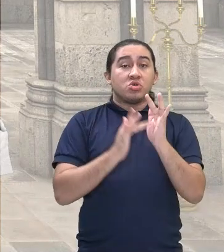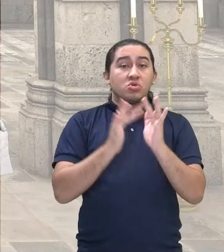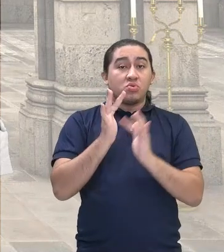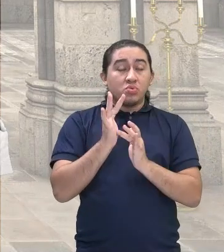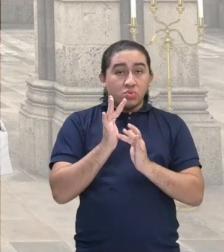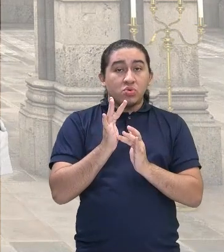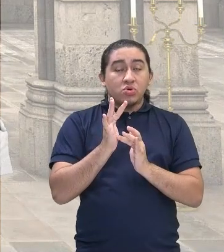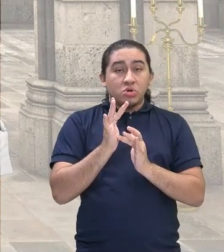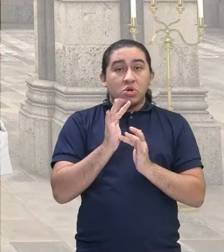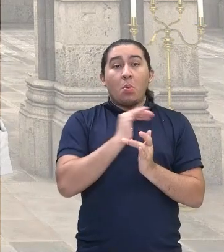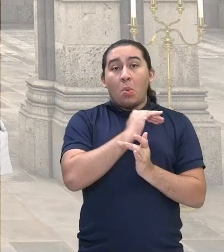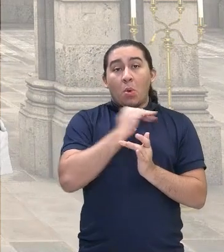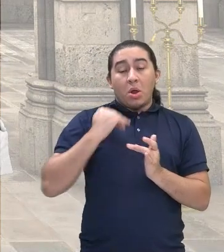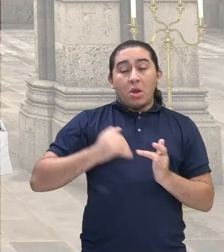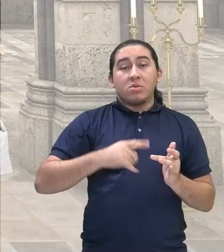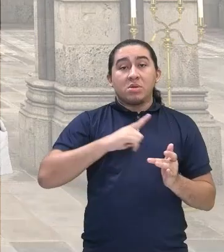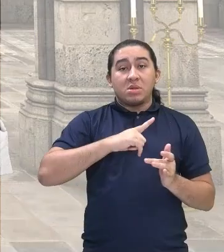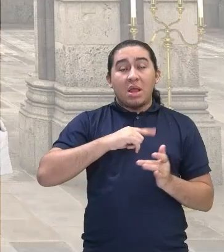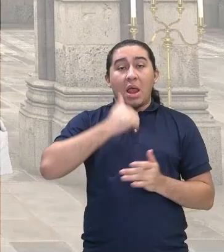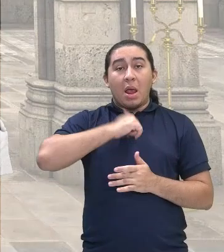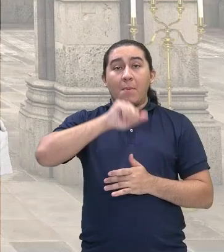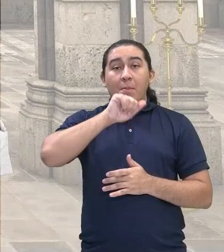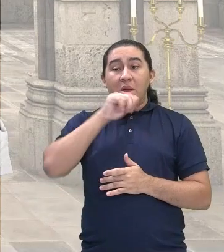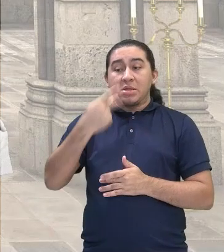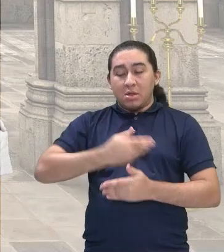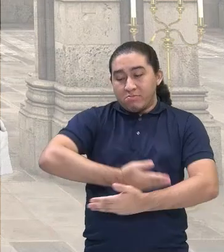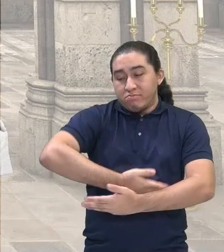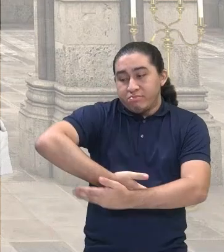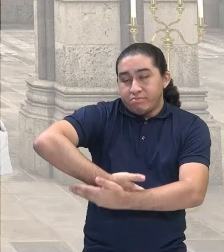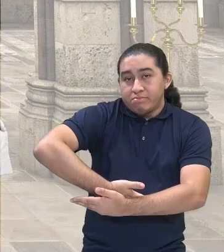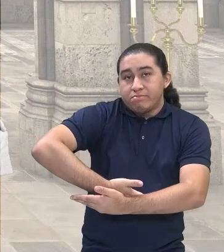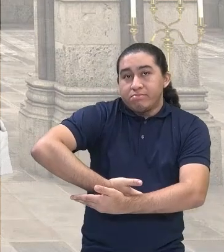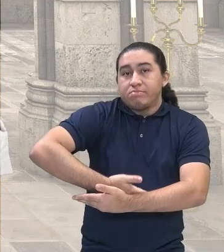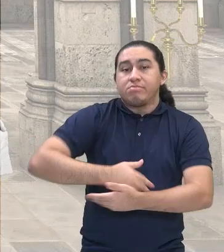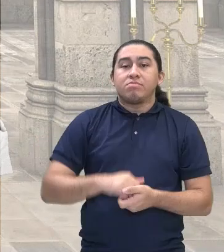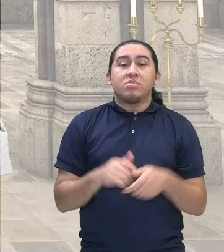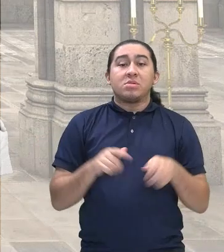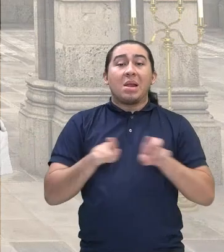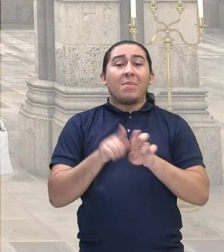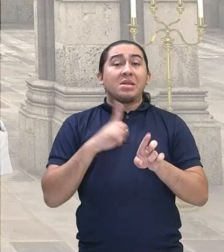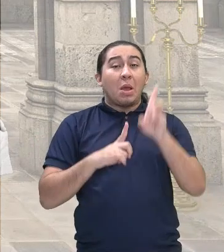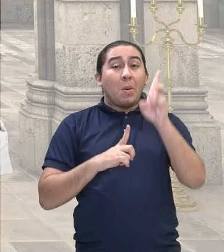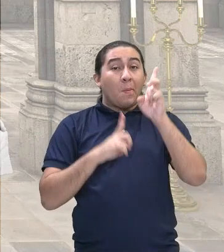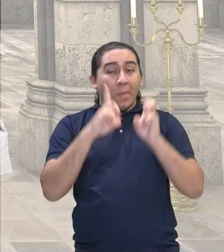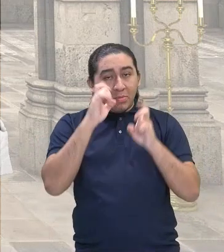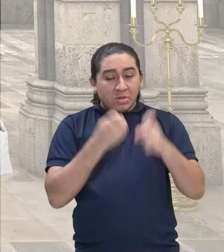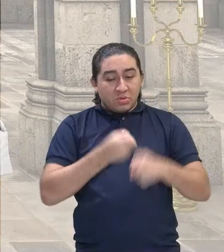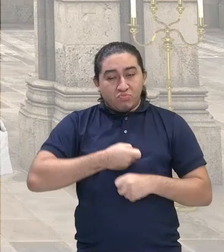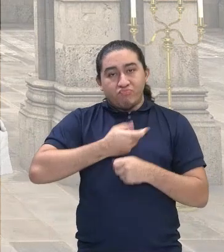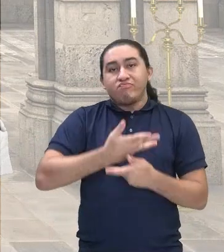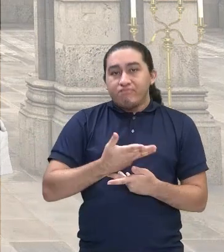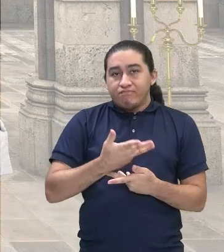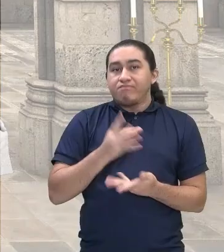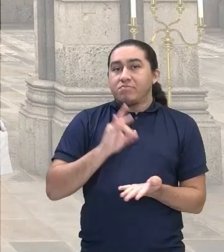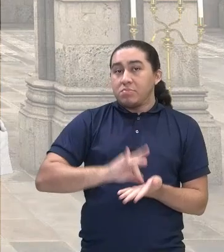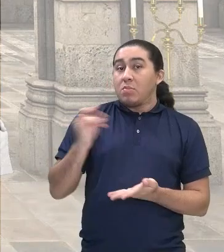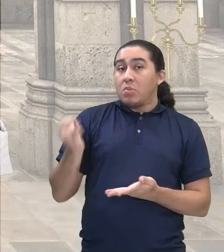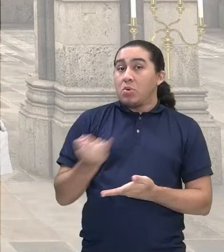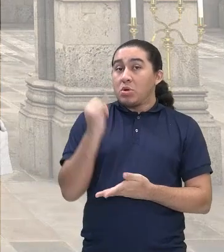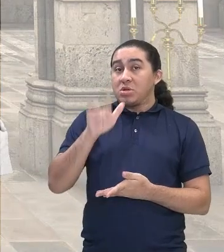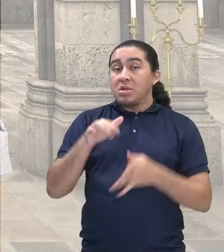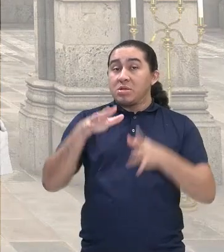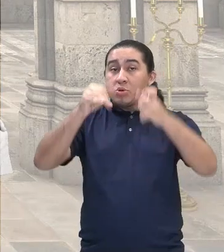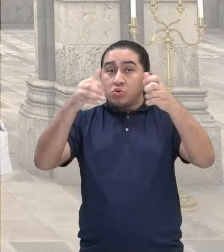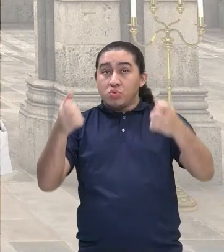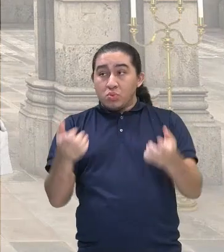morto nos braços da sua mãe. E tem uma expressividade muito grande aí nessa